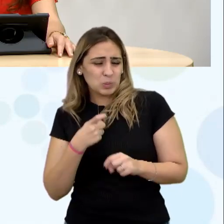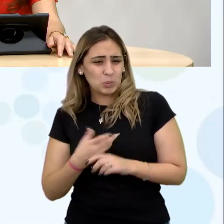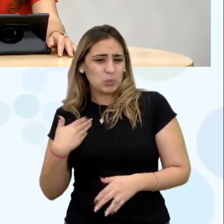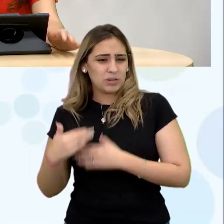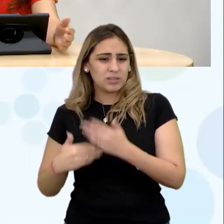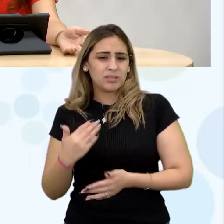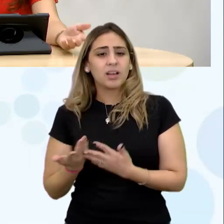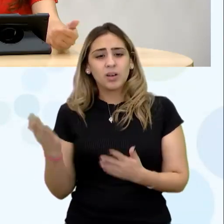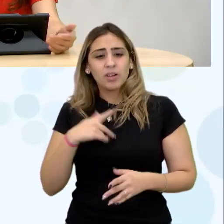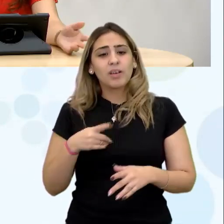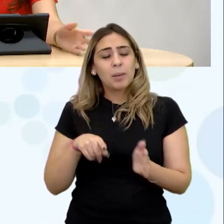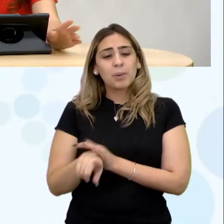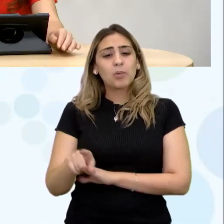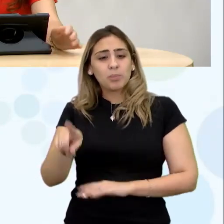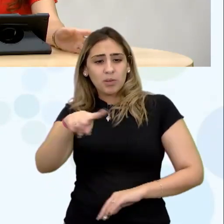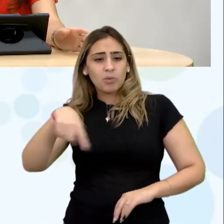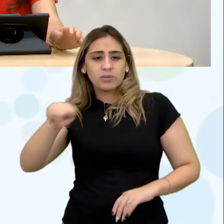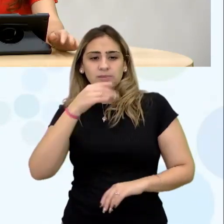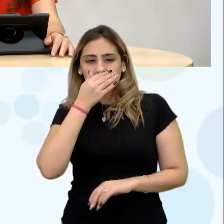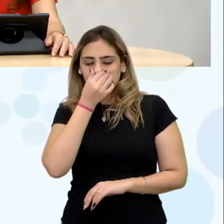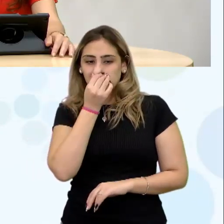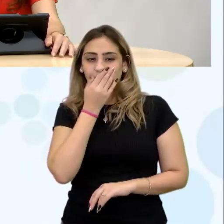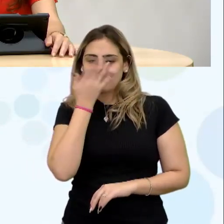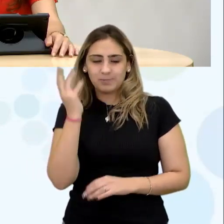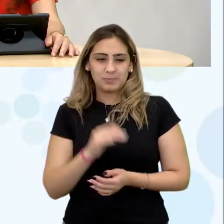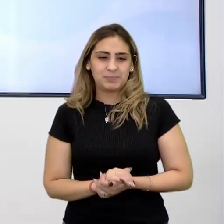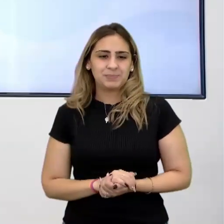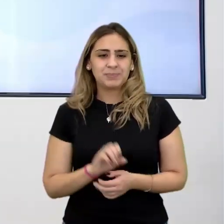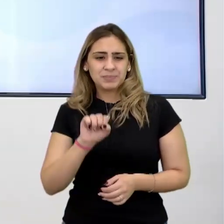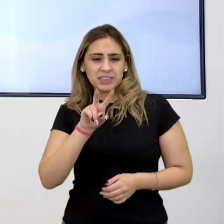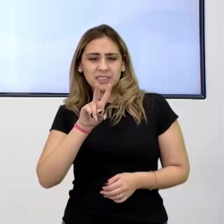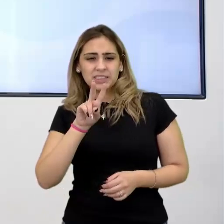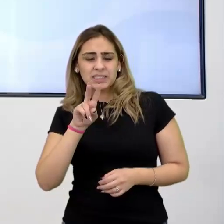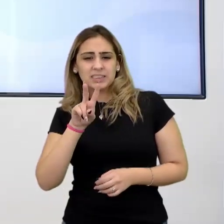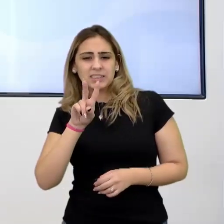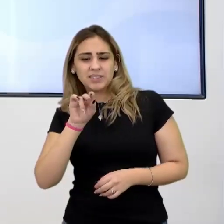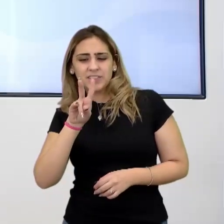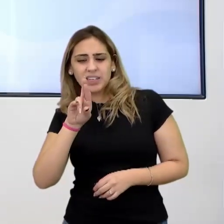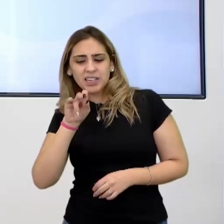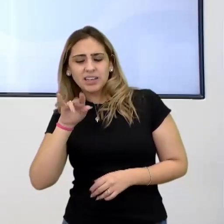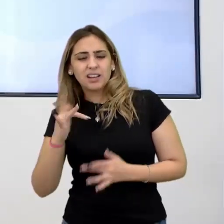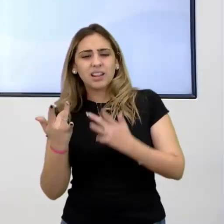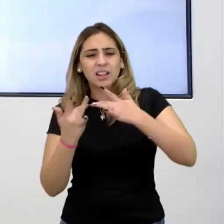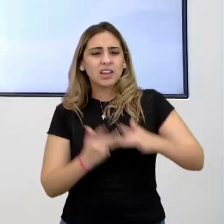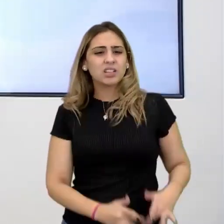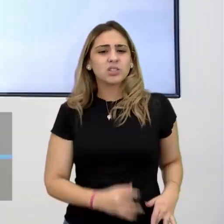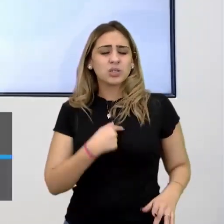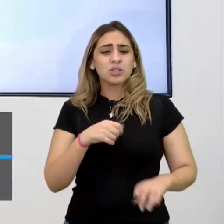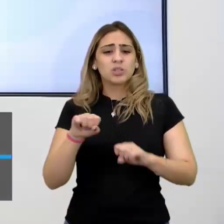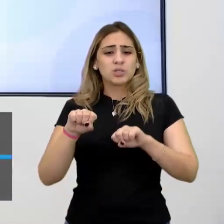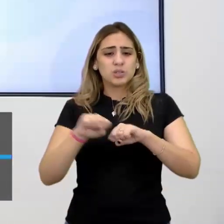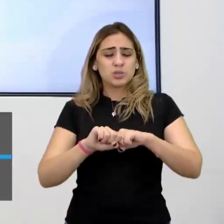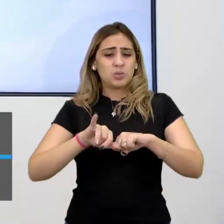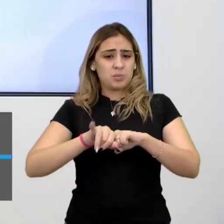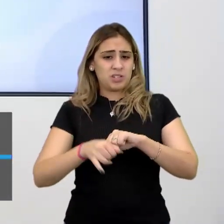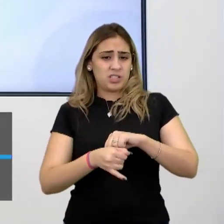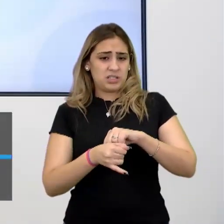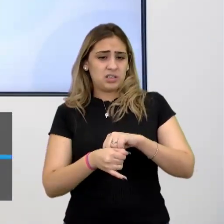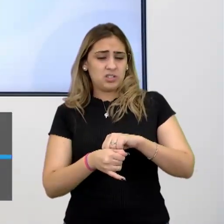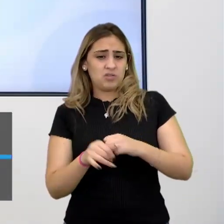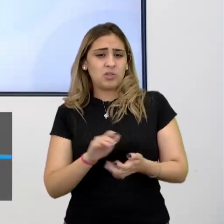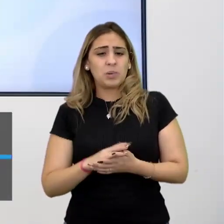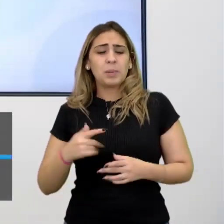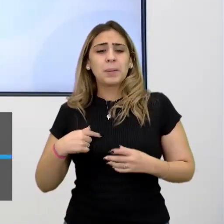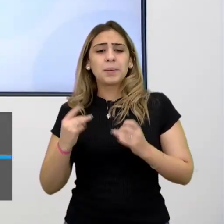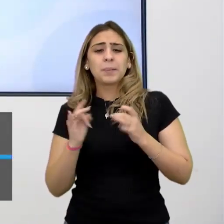próxima pergunta. Não é a morte da Severina, nem a vida Ou da Severina. seja, Severina deixou de ser um substantivo, nome de alguém,